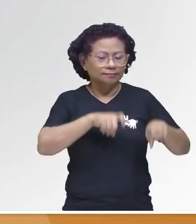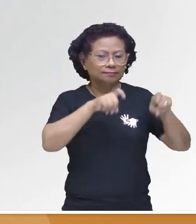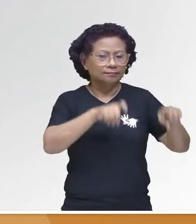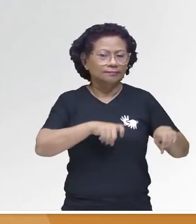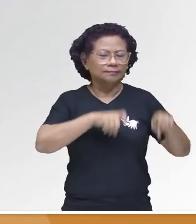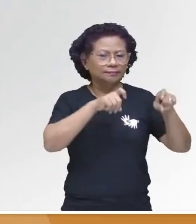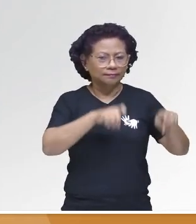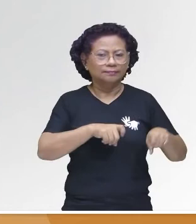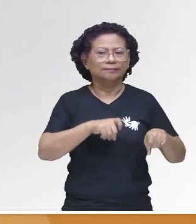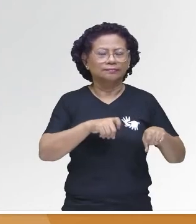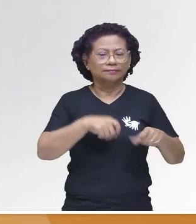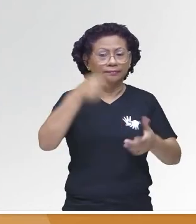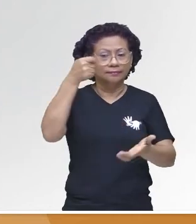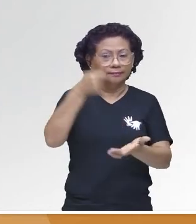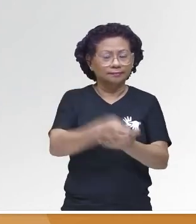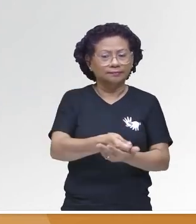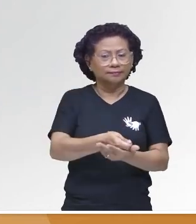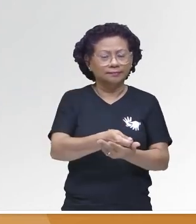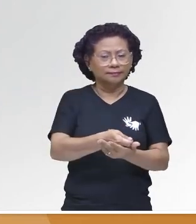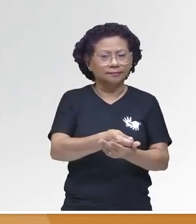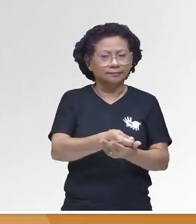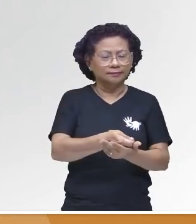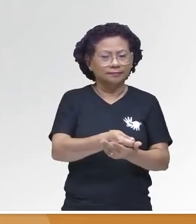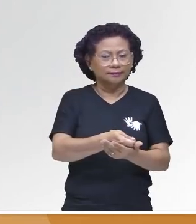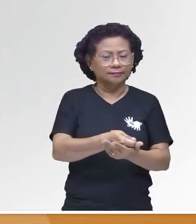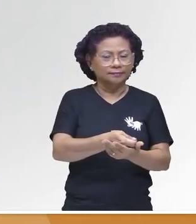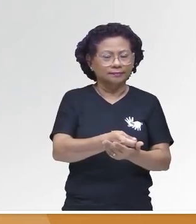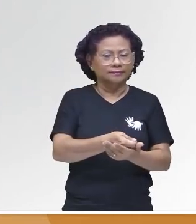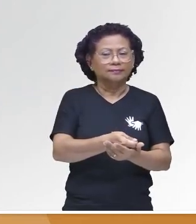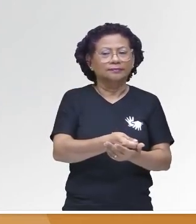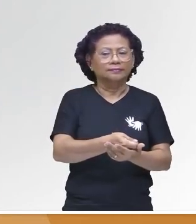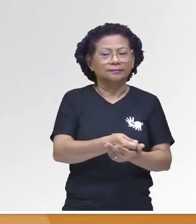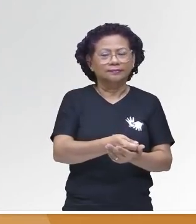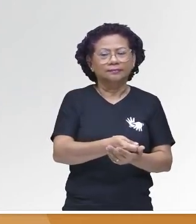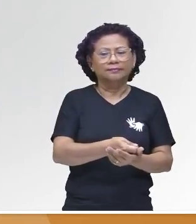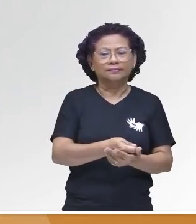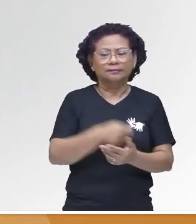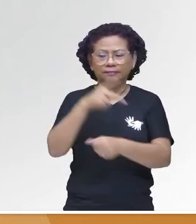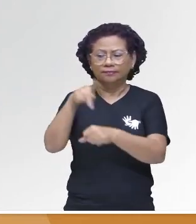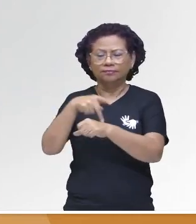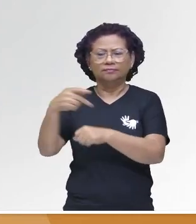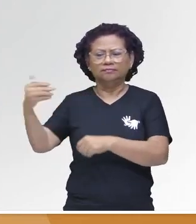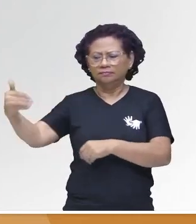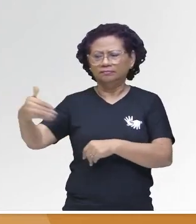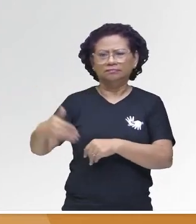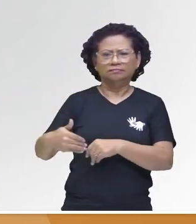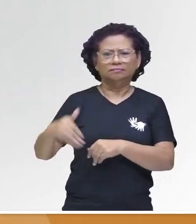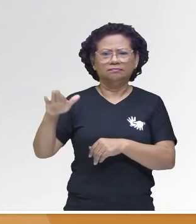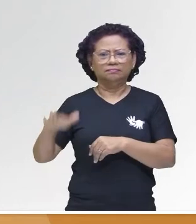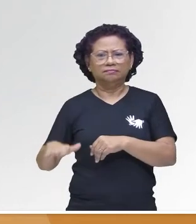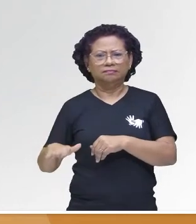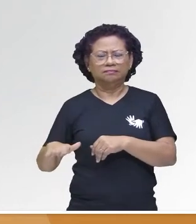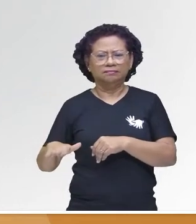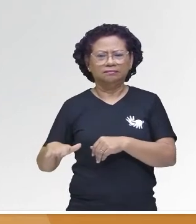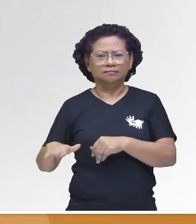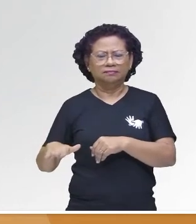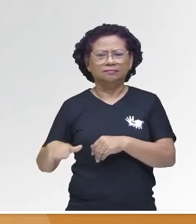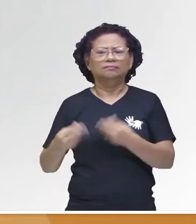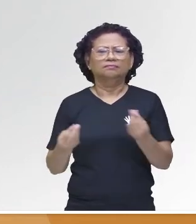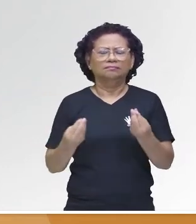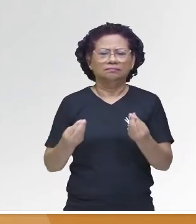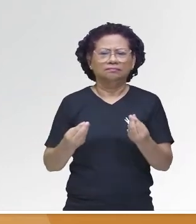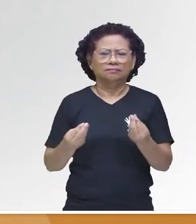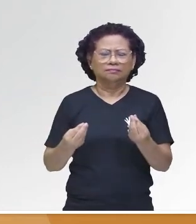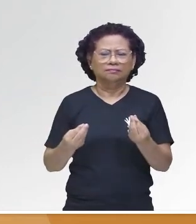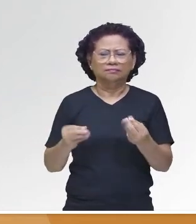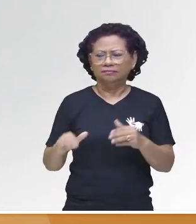maiores taxas do que os produtos importados. Isso quer dizer o quê? Que comprar charque e couro do Rio